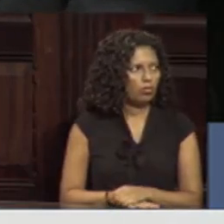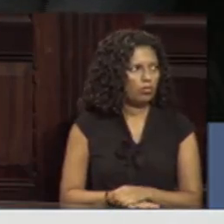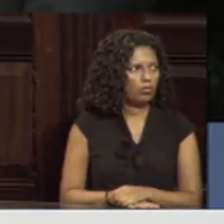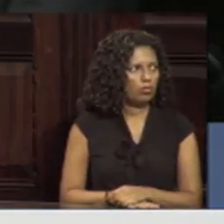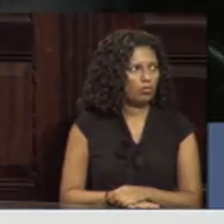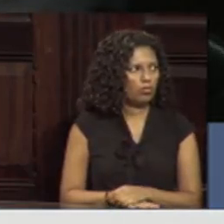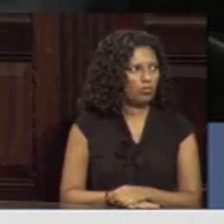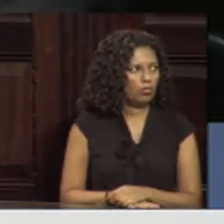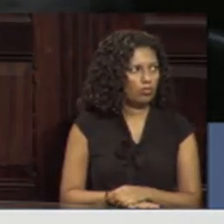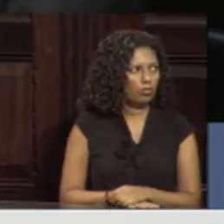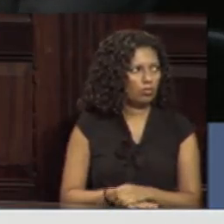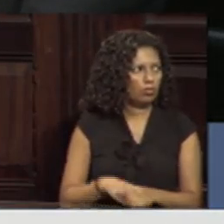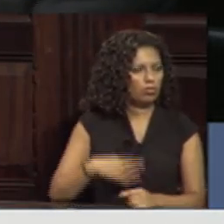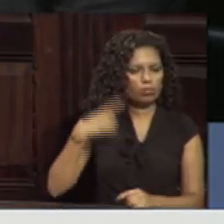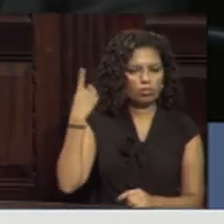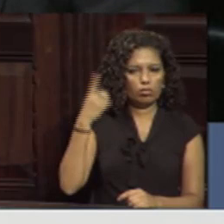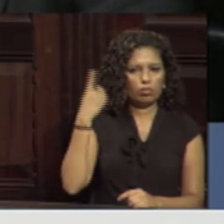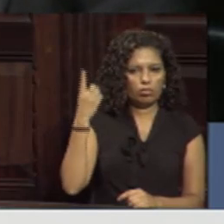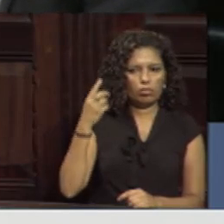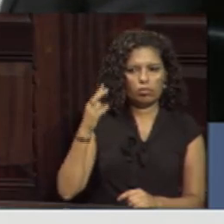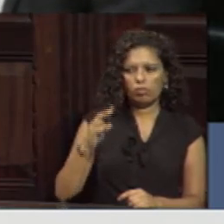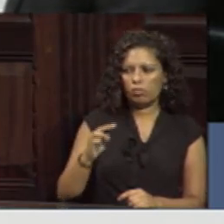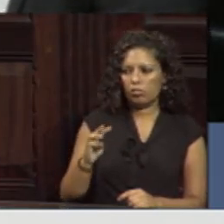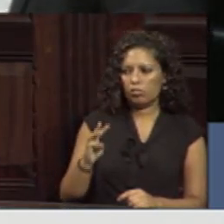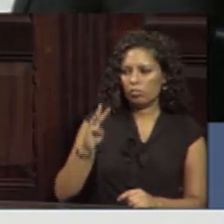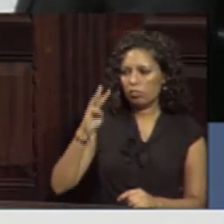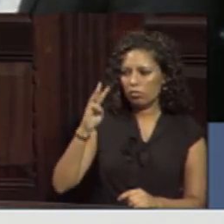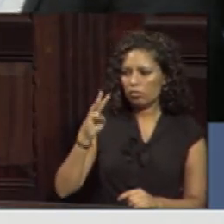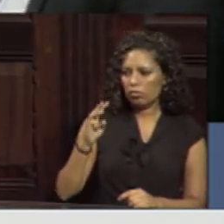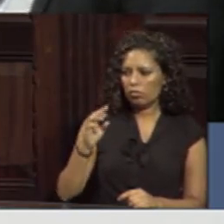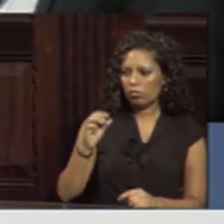Com a palavra, deputado Wagner Montes.